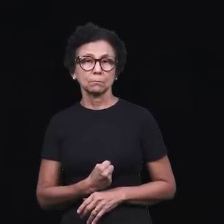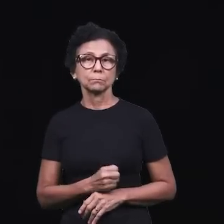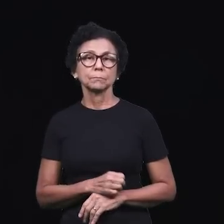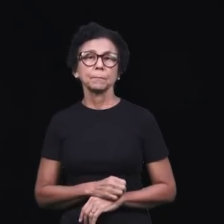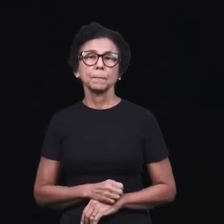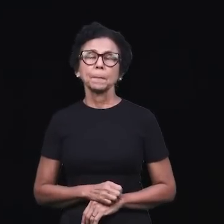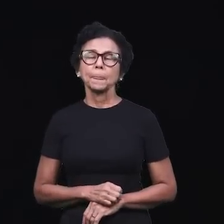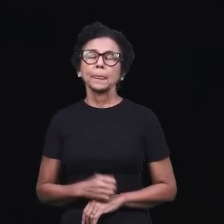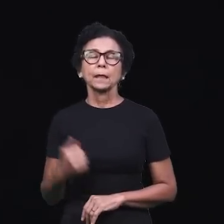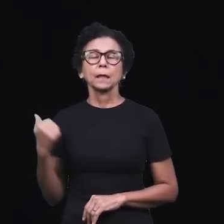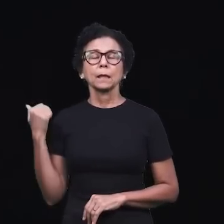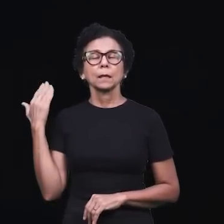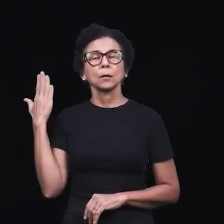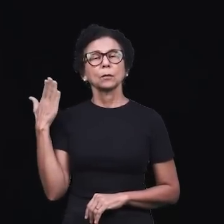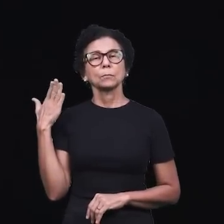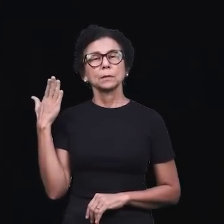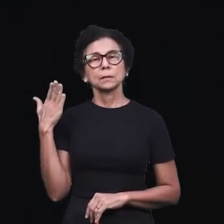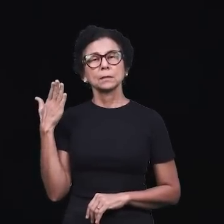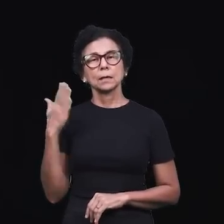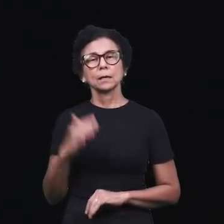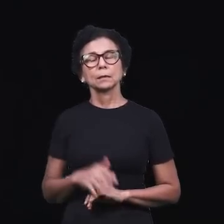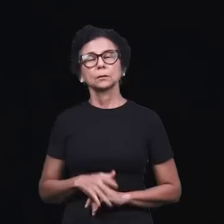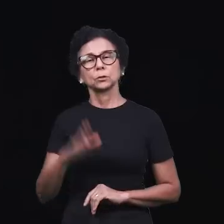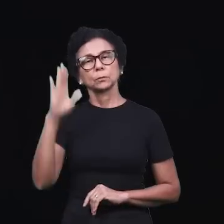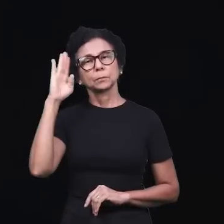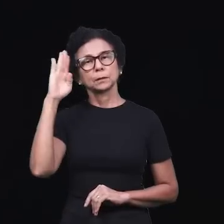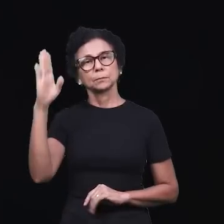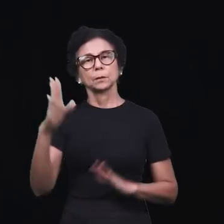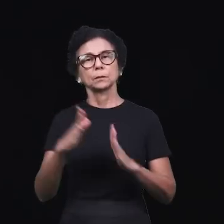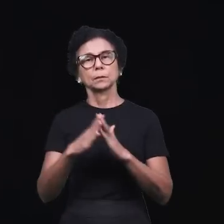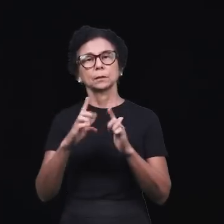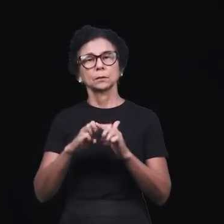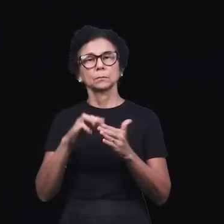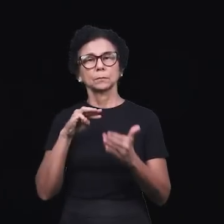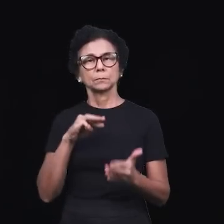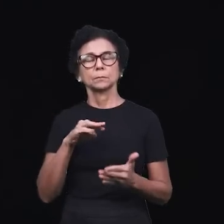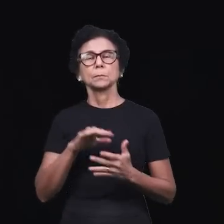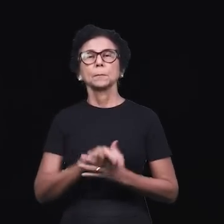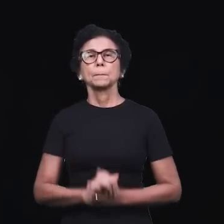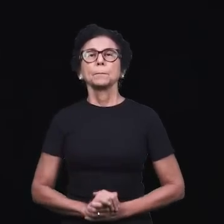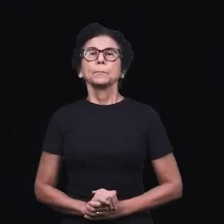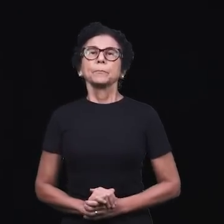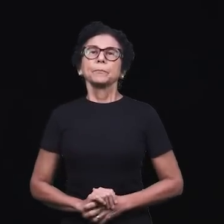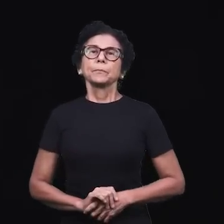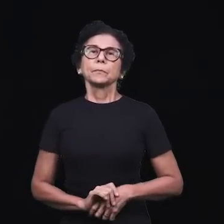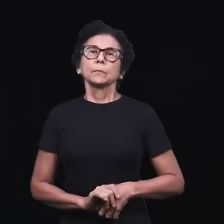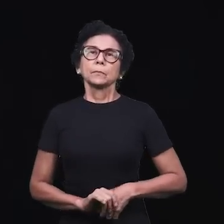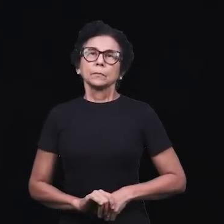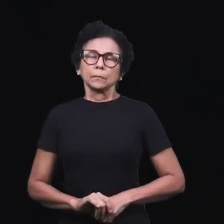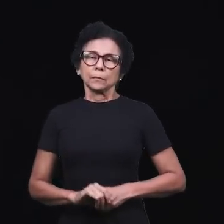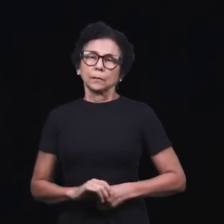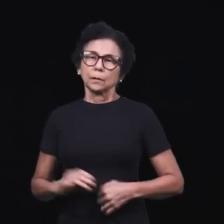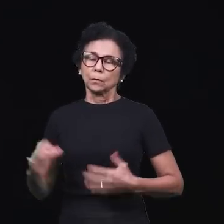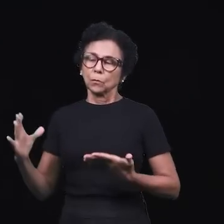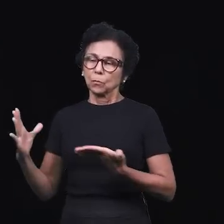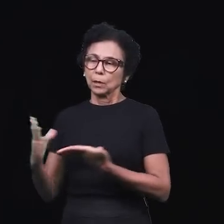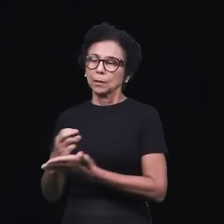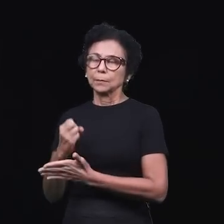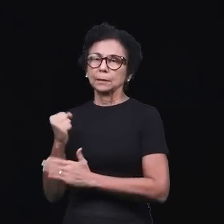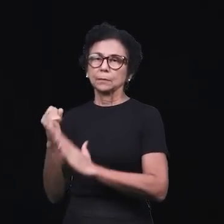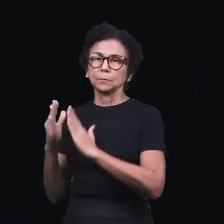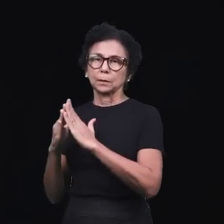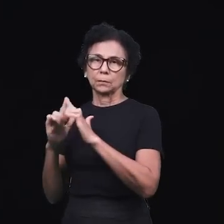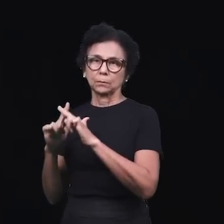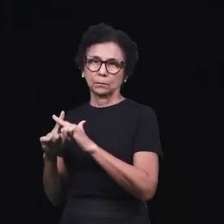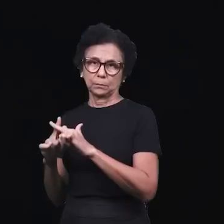mensagem central da Igreja Cristã Maranata, a mensagem do arrebatamento da igreja. E